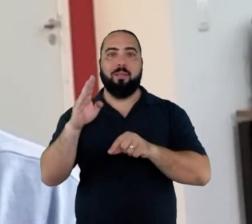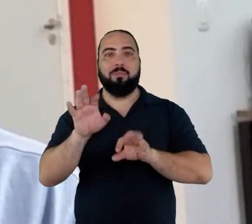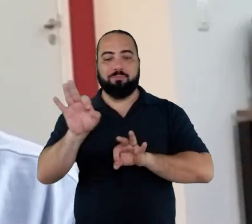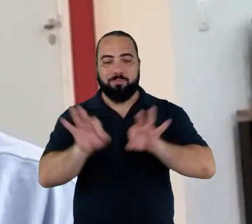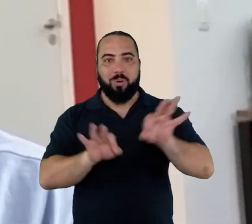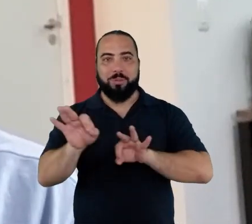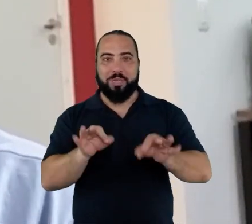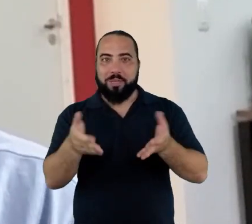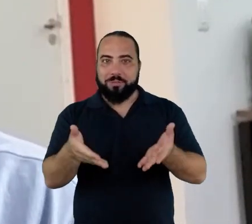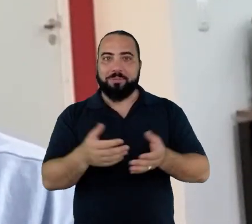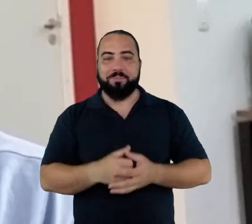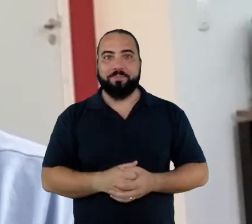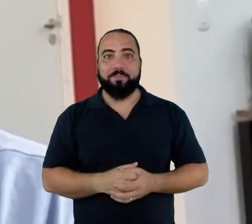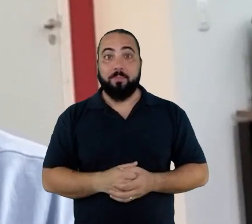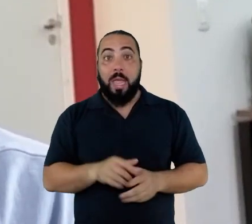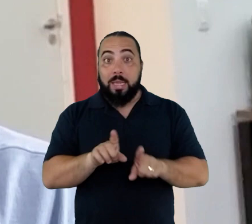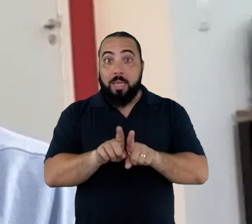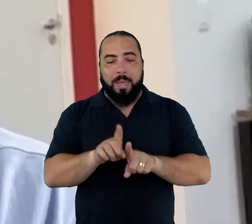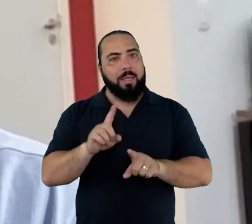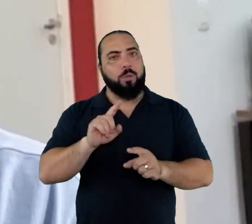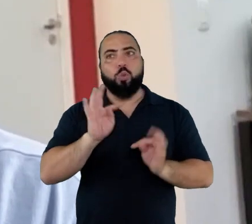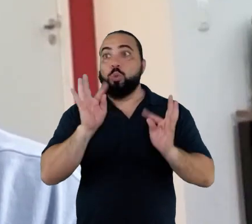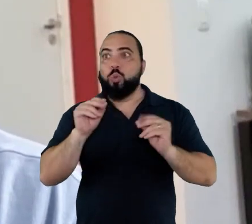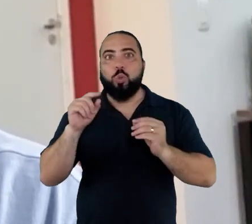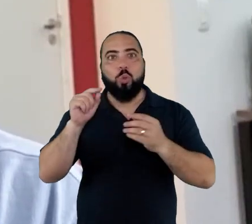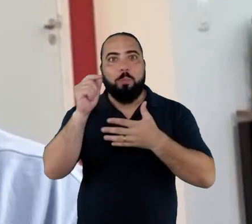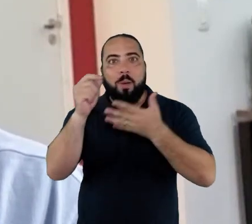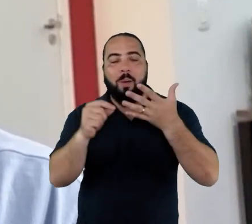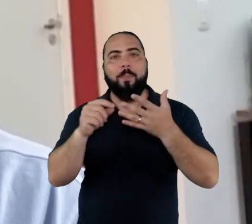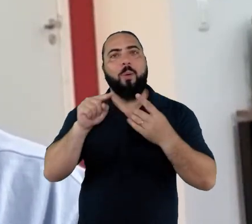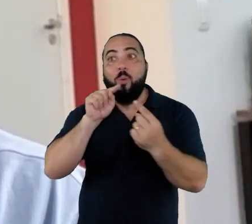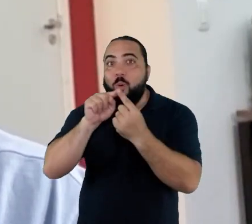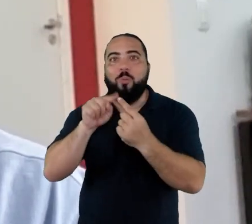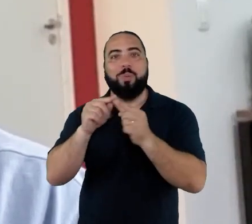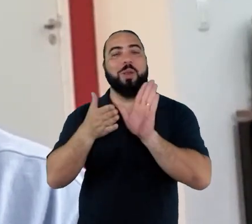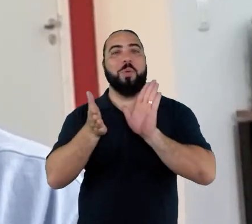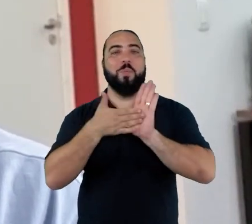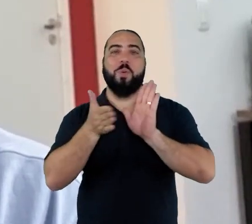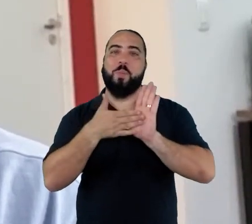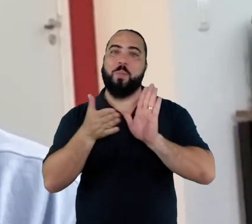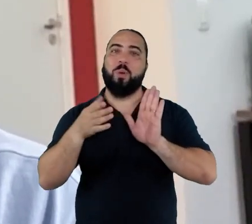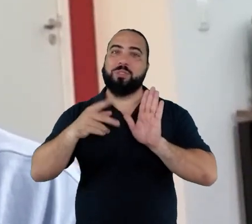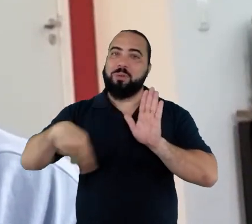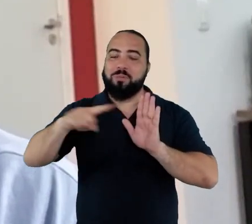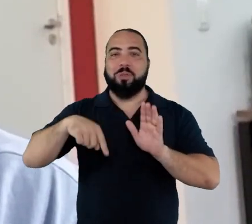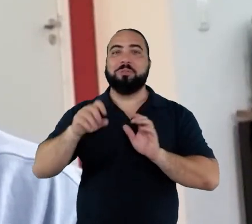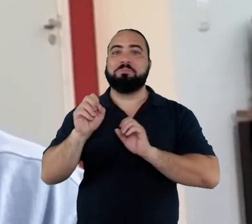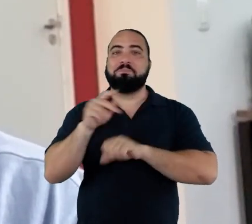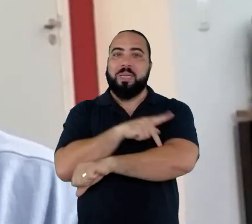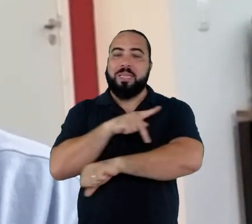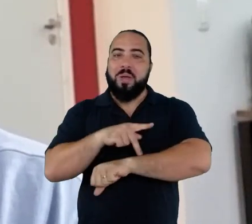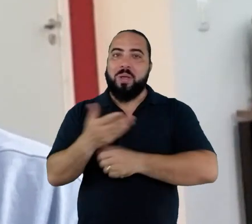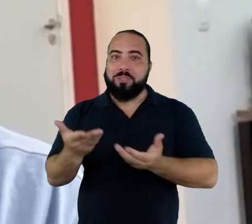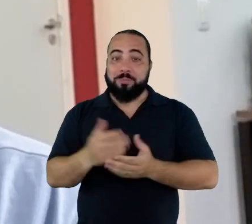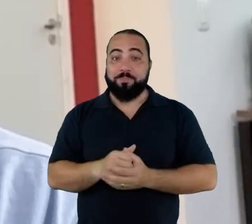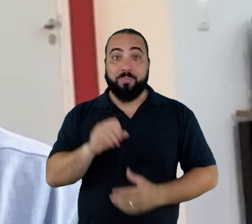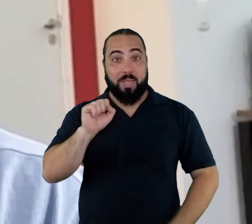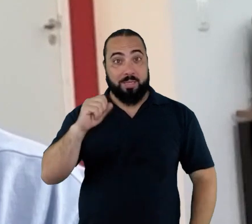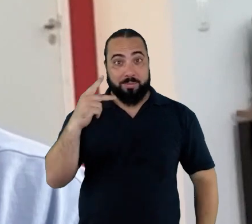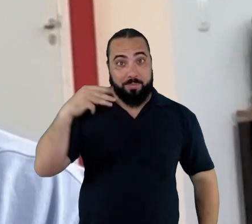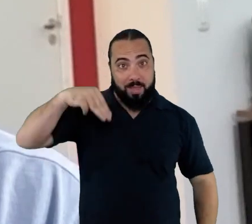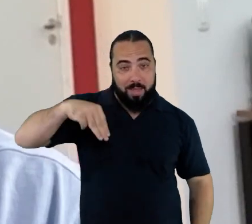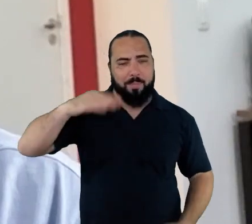através deste projeto, que tem tudo a ver com a nossa proposta pedagógica. A